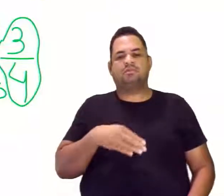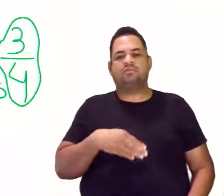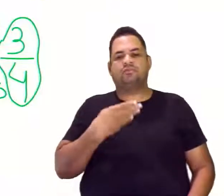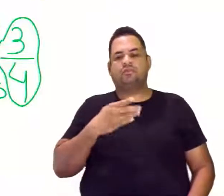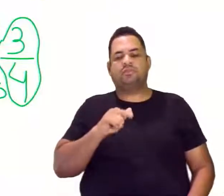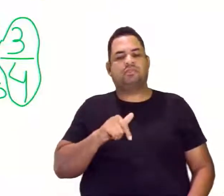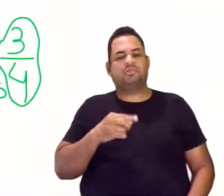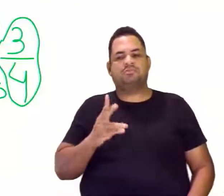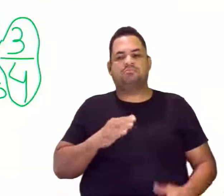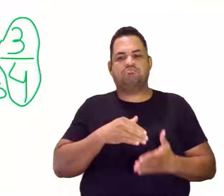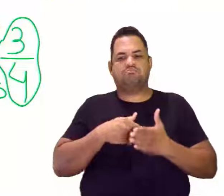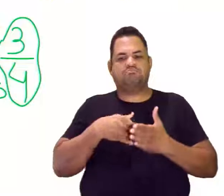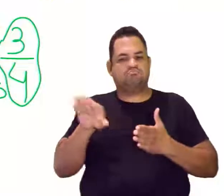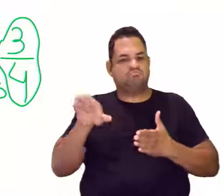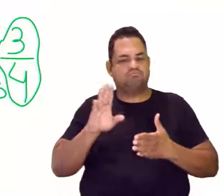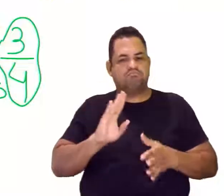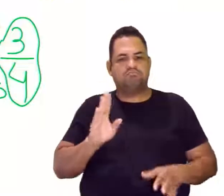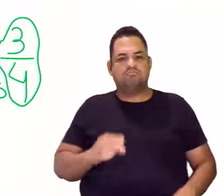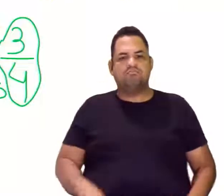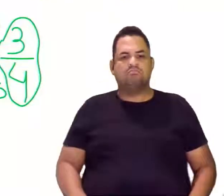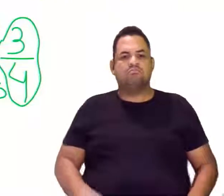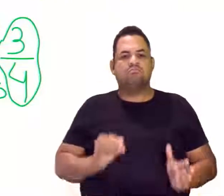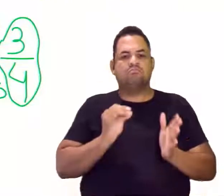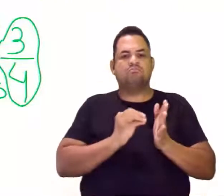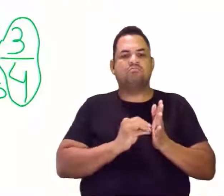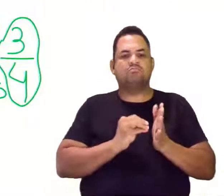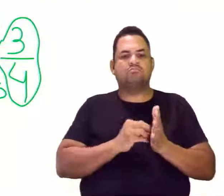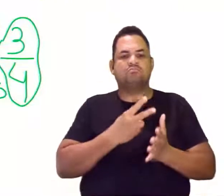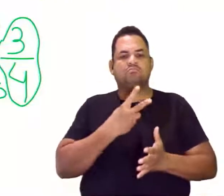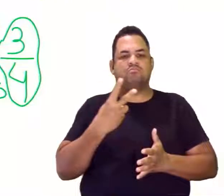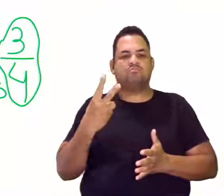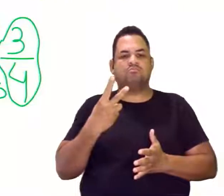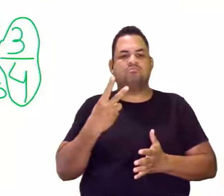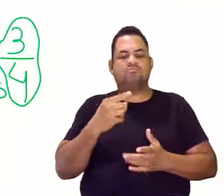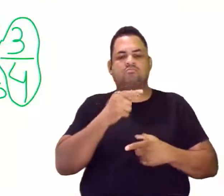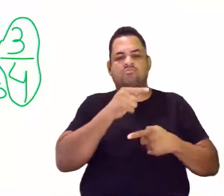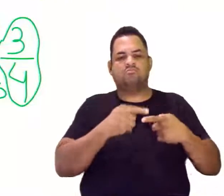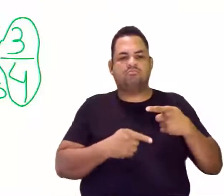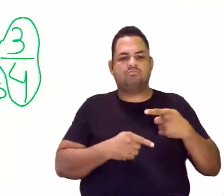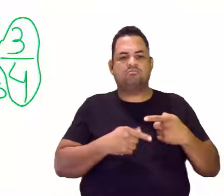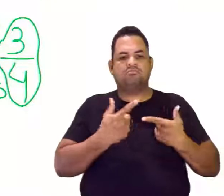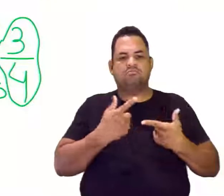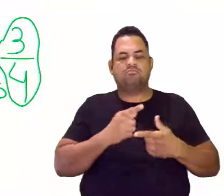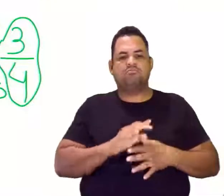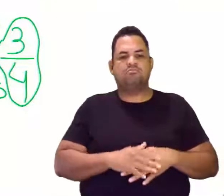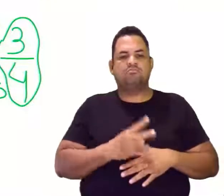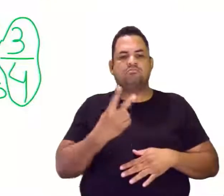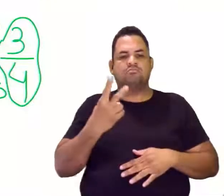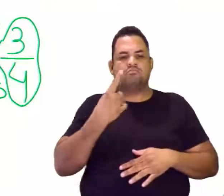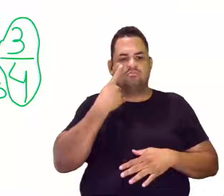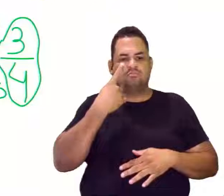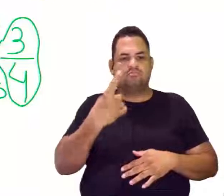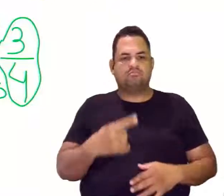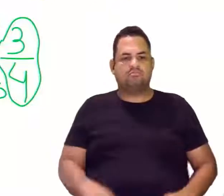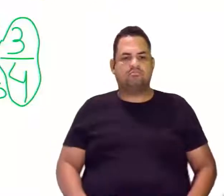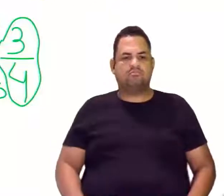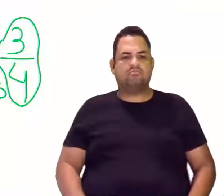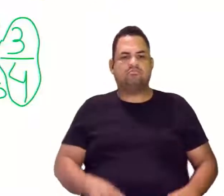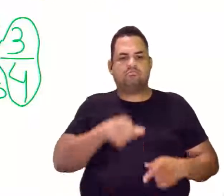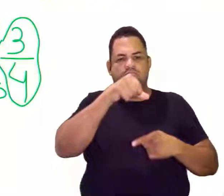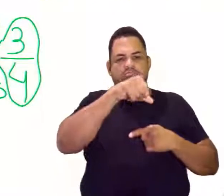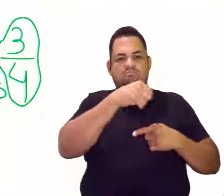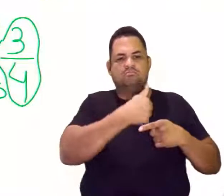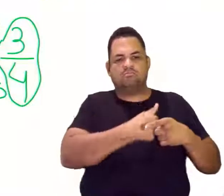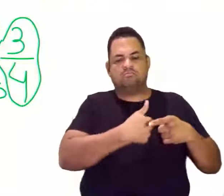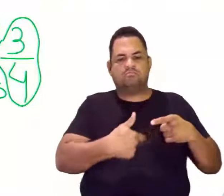é 4,3, né? Agora, falta aquelas duas frações ali pra gente analisar, né? Vamos analisar as duas frações?